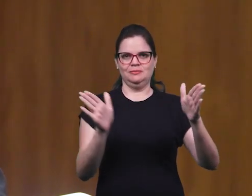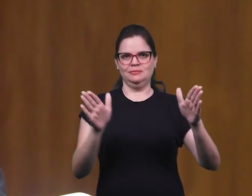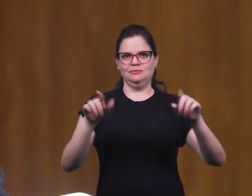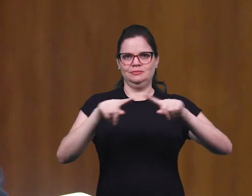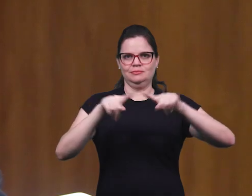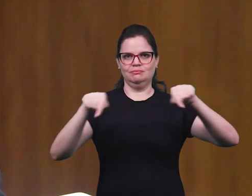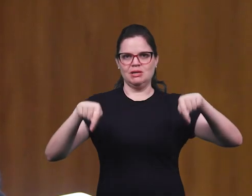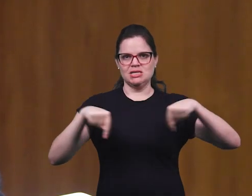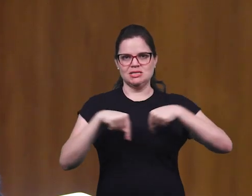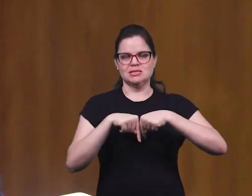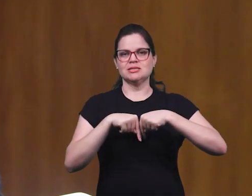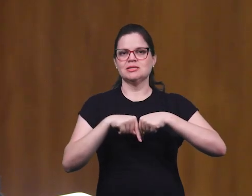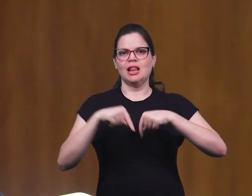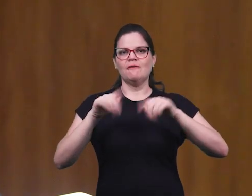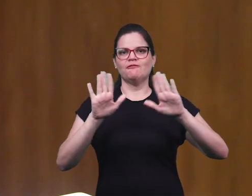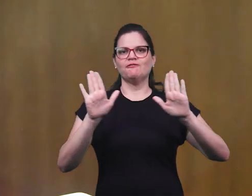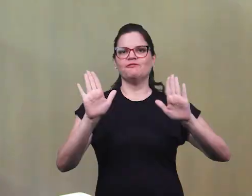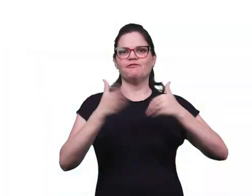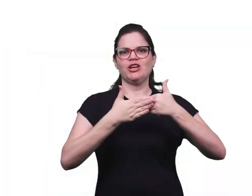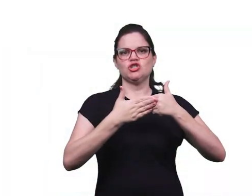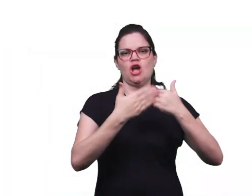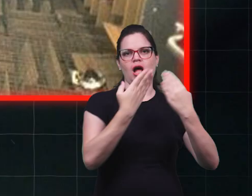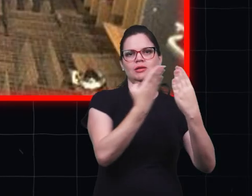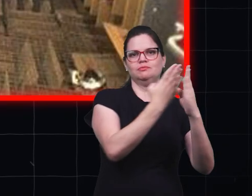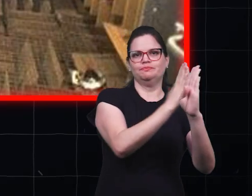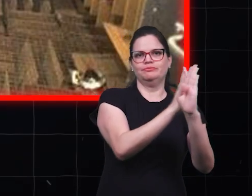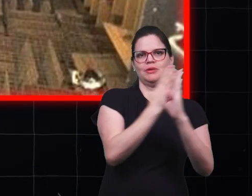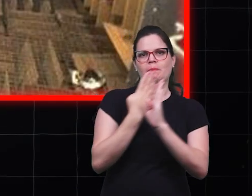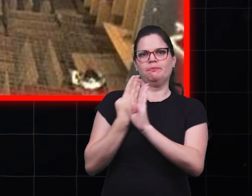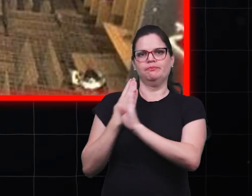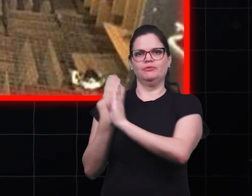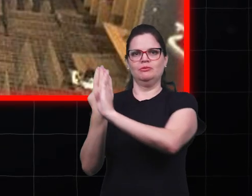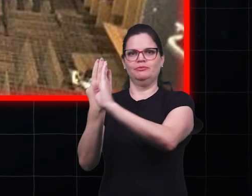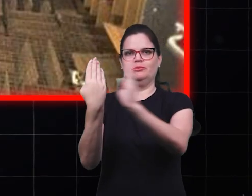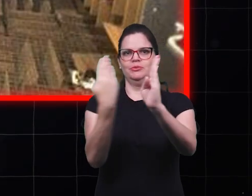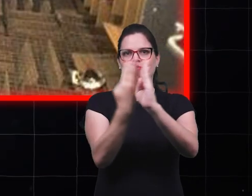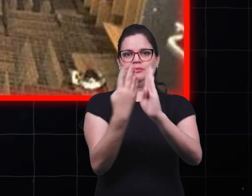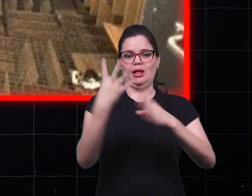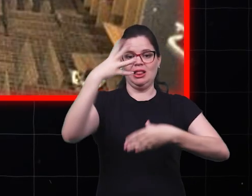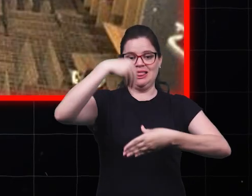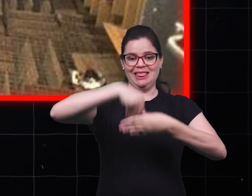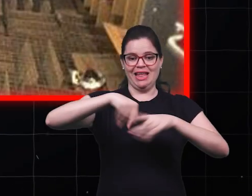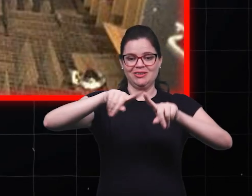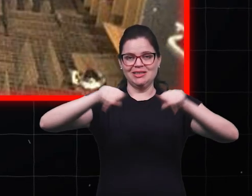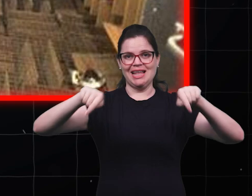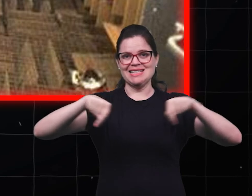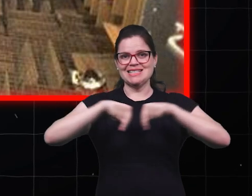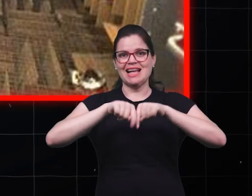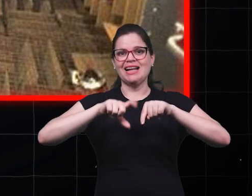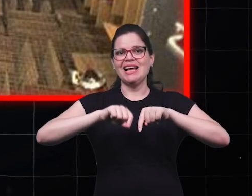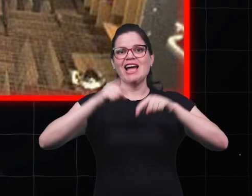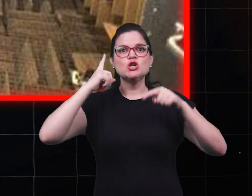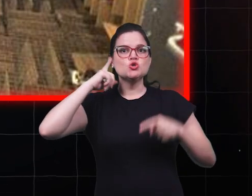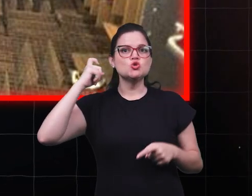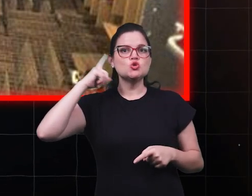projetar aqui, né, como que é essa sala. Essa sala ela foi projetada para eliminar qualquer tipo